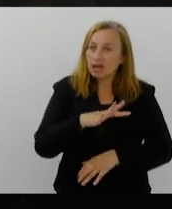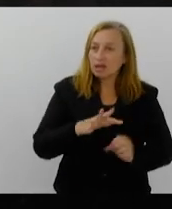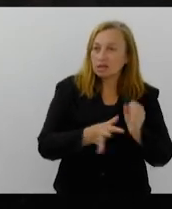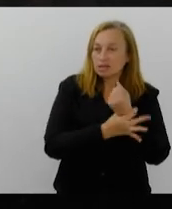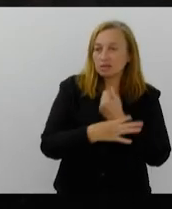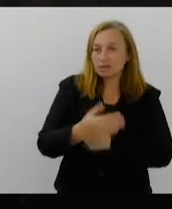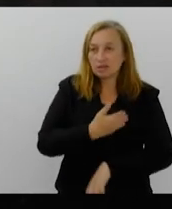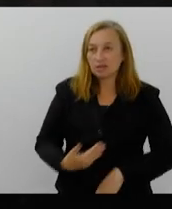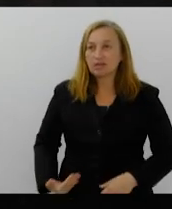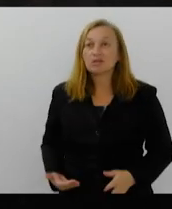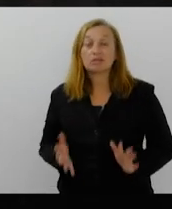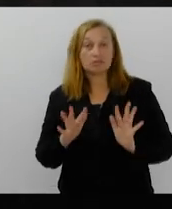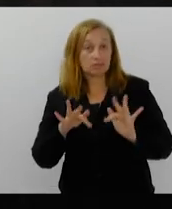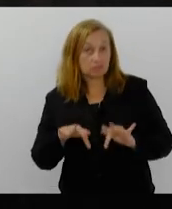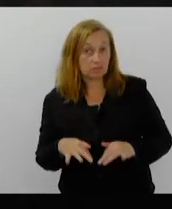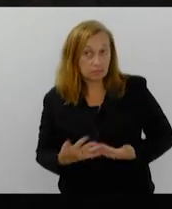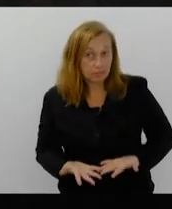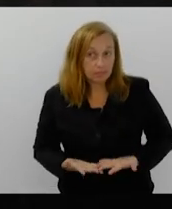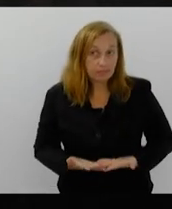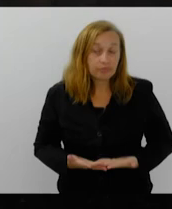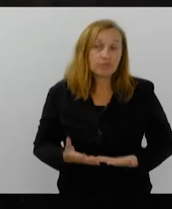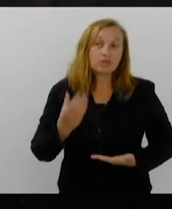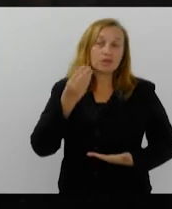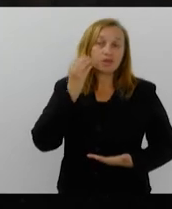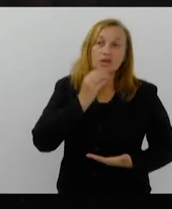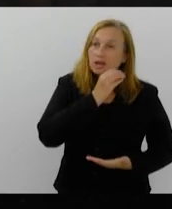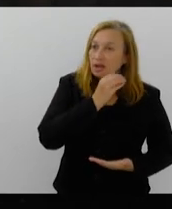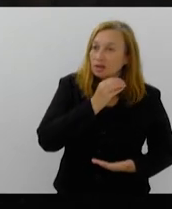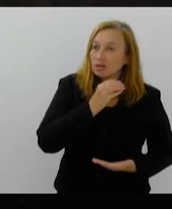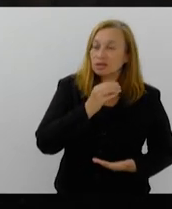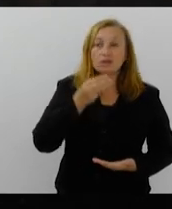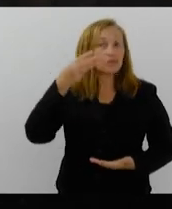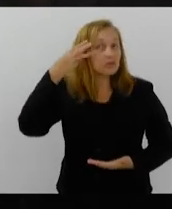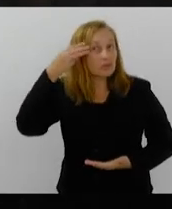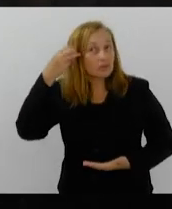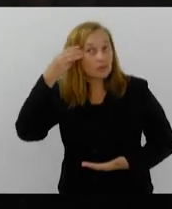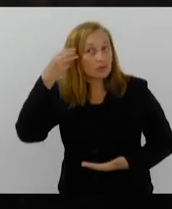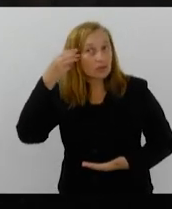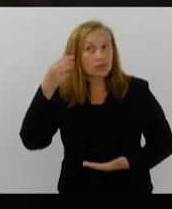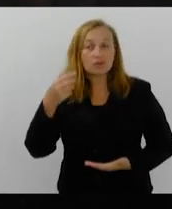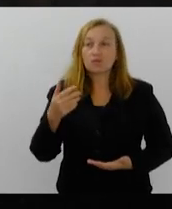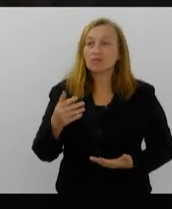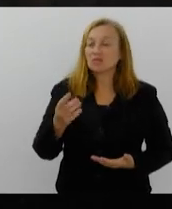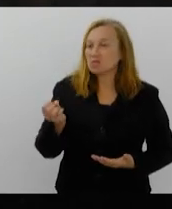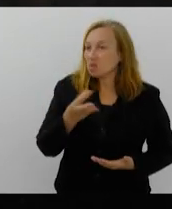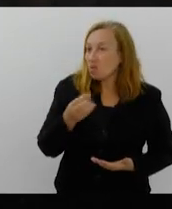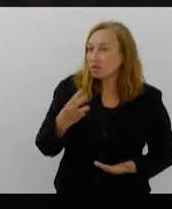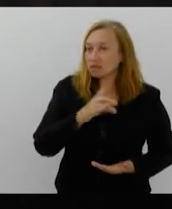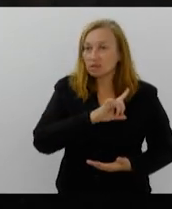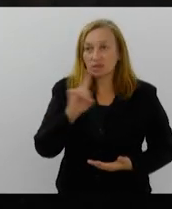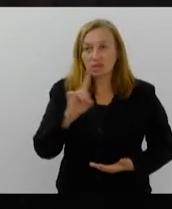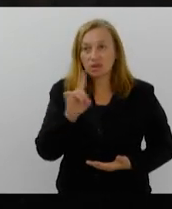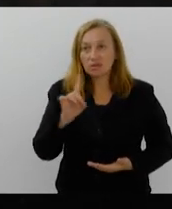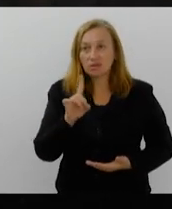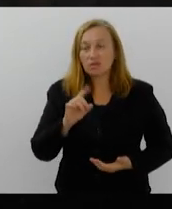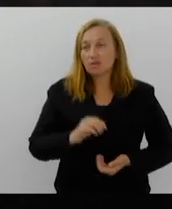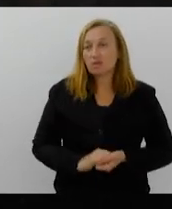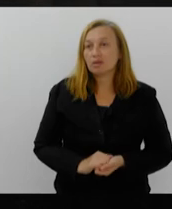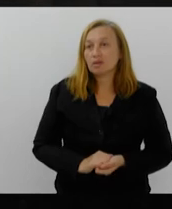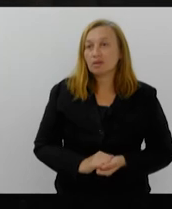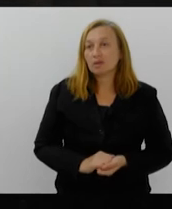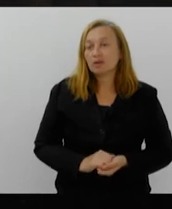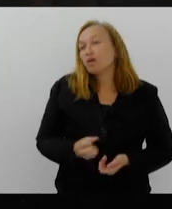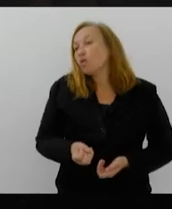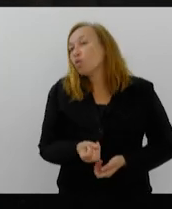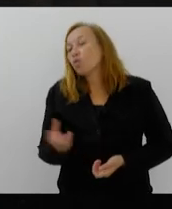pública. Afinal, o que Cláudio faz, o que Witzel fazia, nem é novo. Só talvez seja novo o quanto